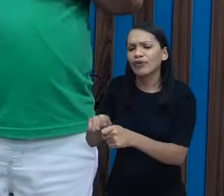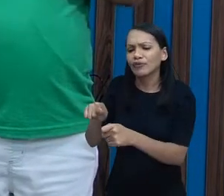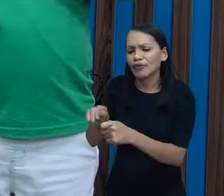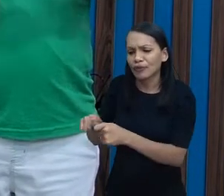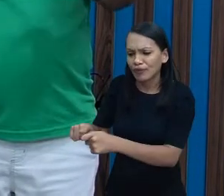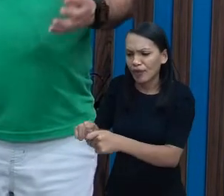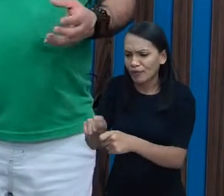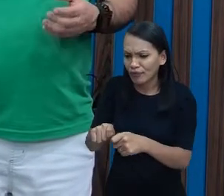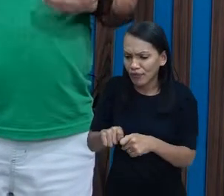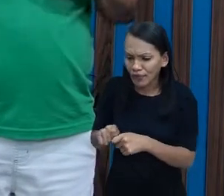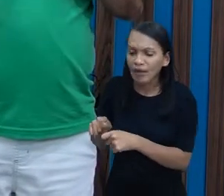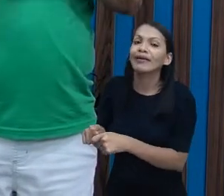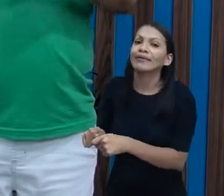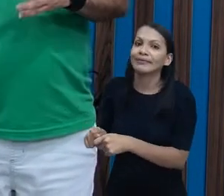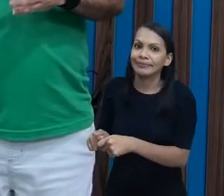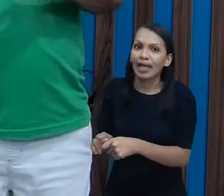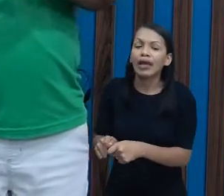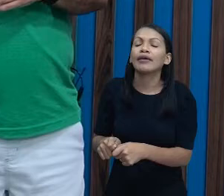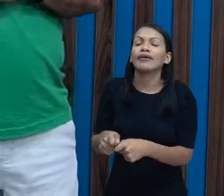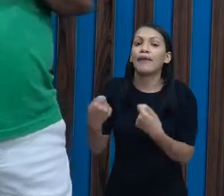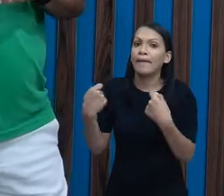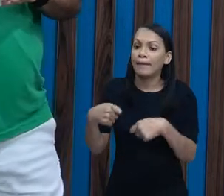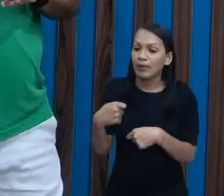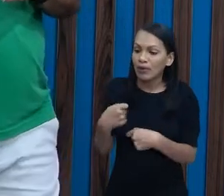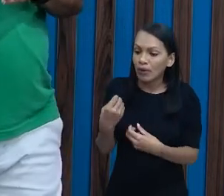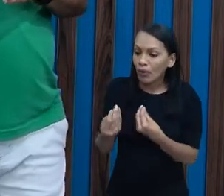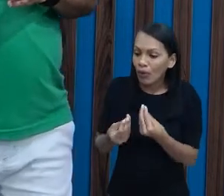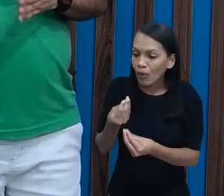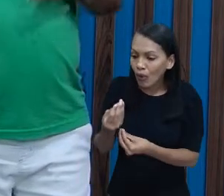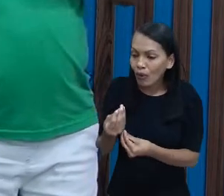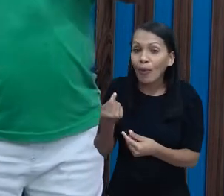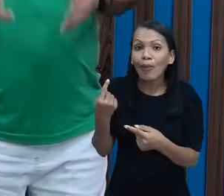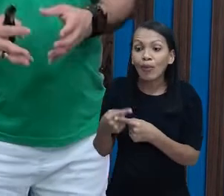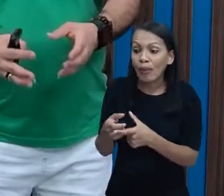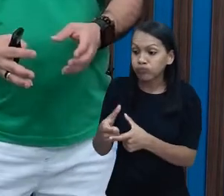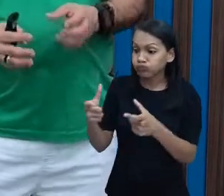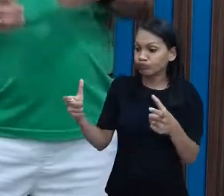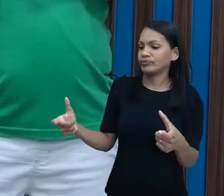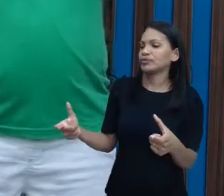a camarada não importava muito se o camarada queria comprar, né? A turma